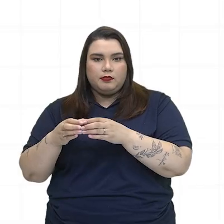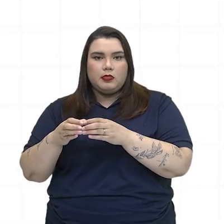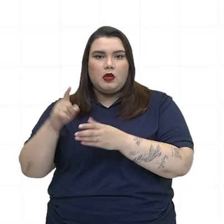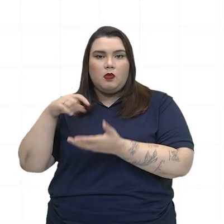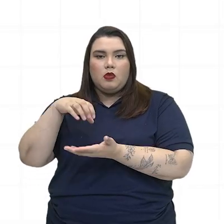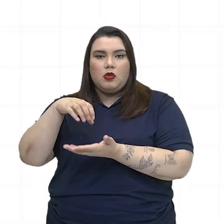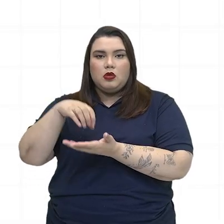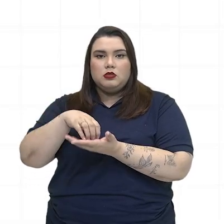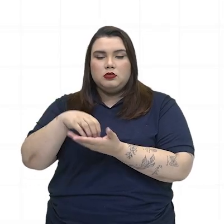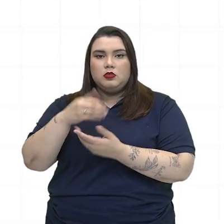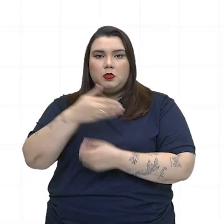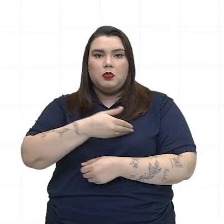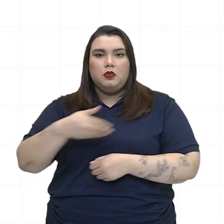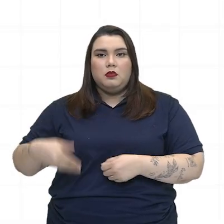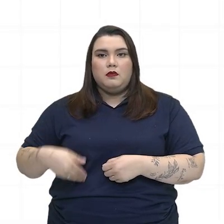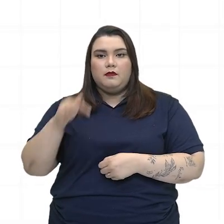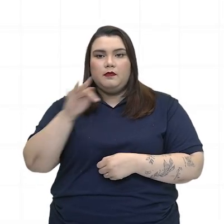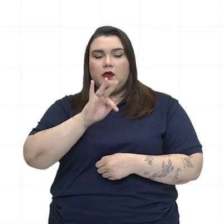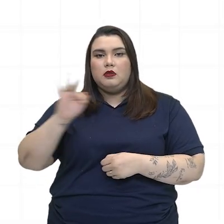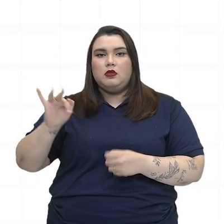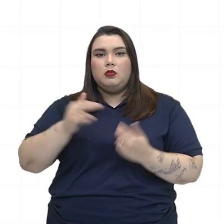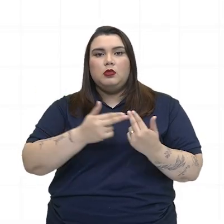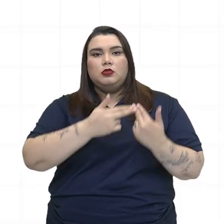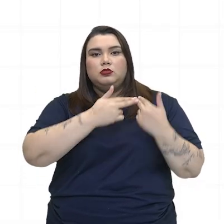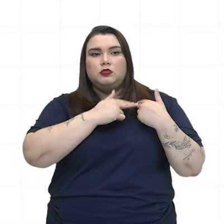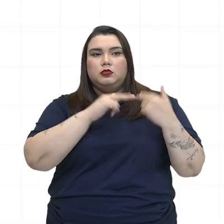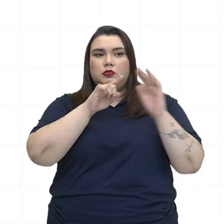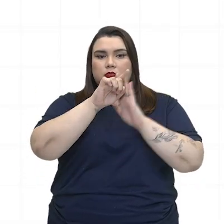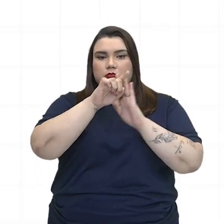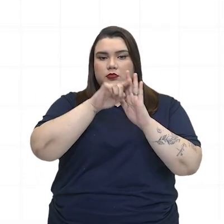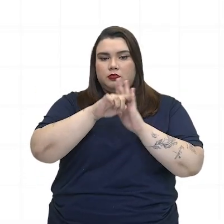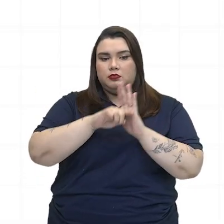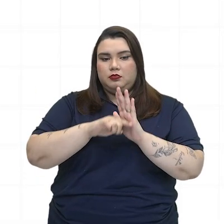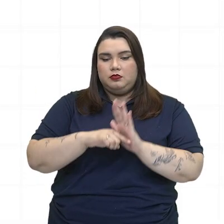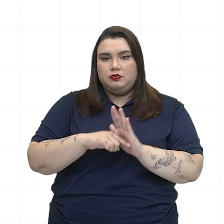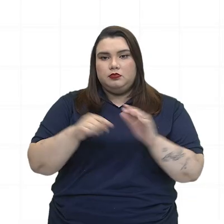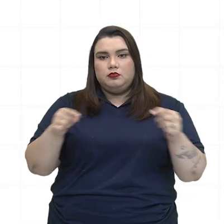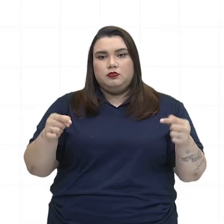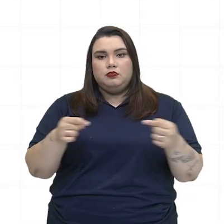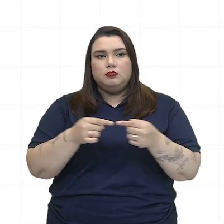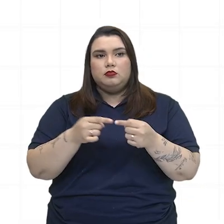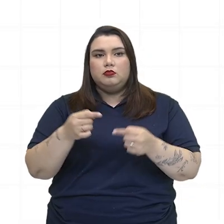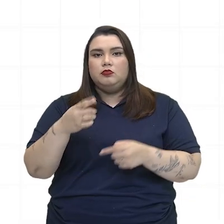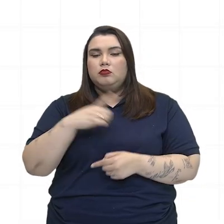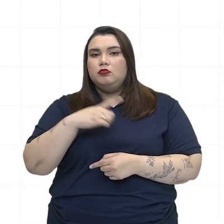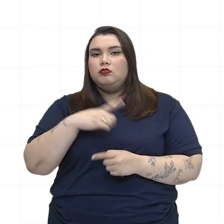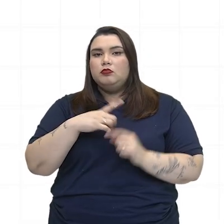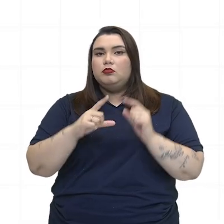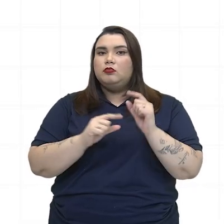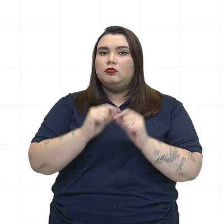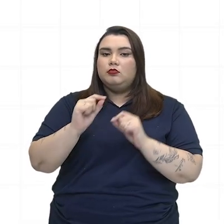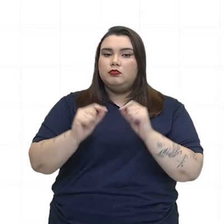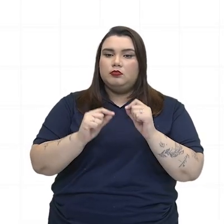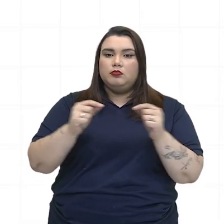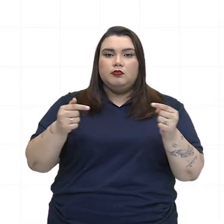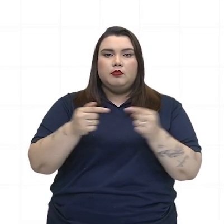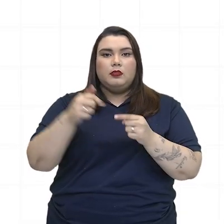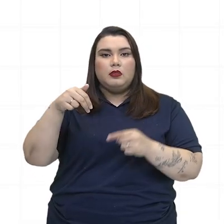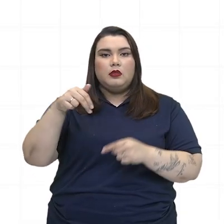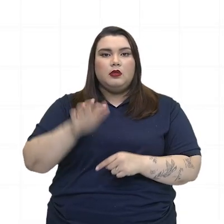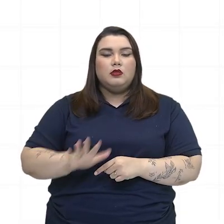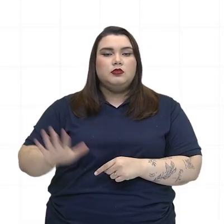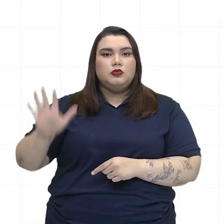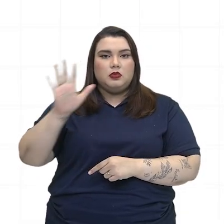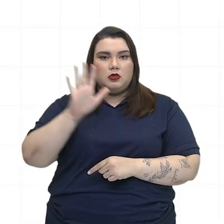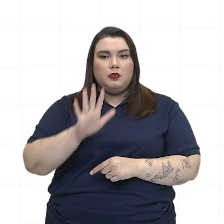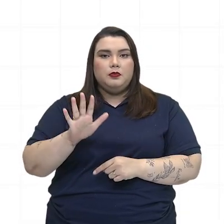federal que é responsável, né, pelas pesquisas, né, envolvendo a nível nacional, o